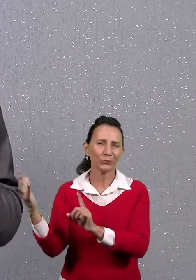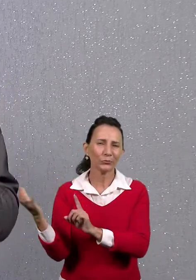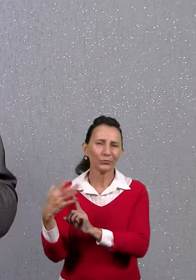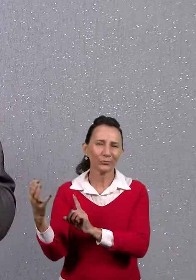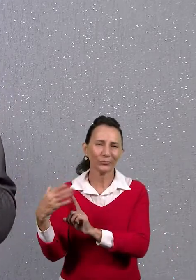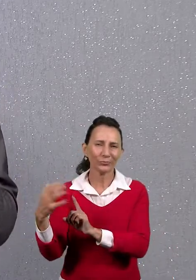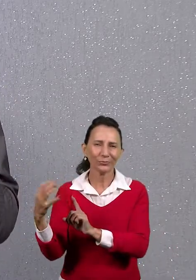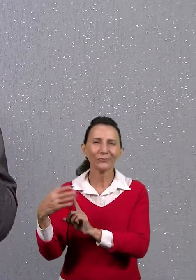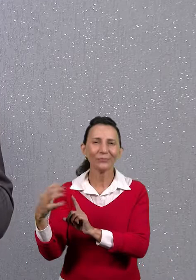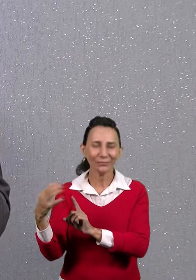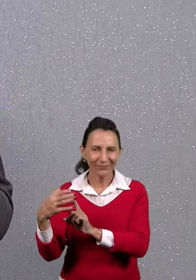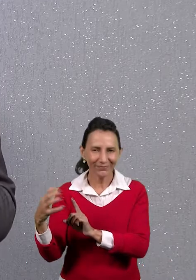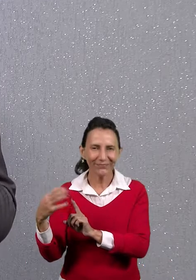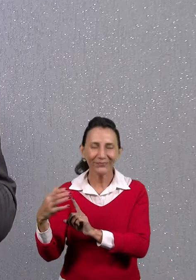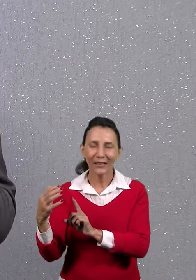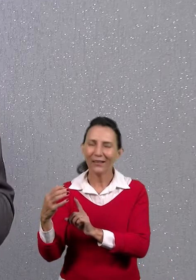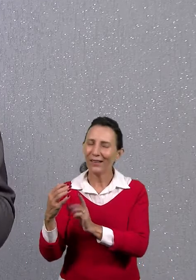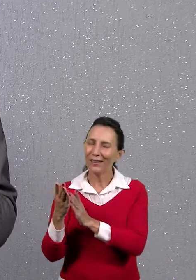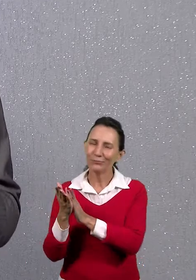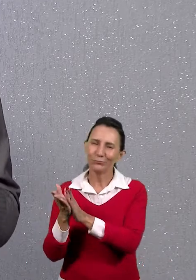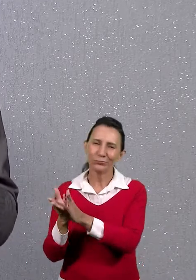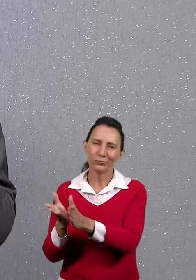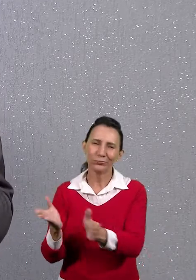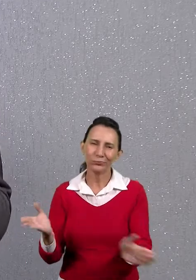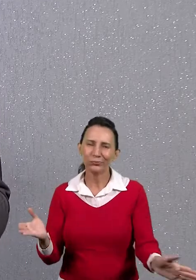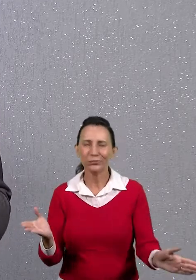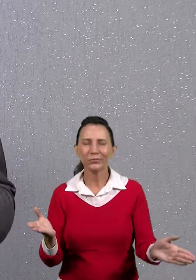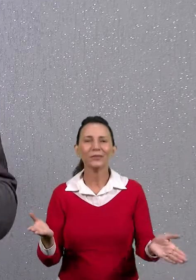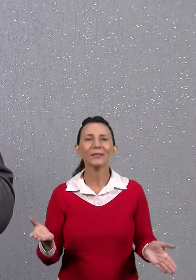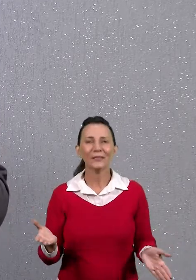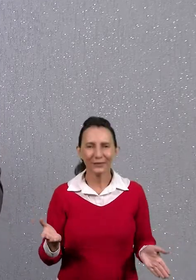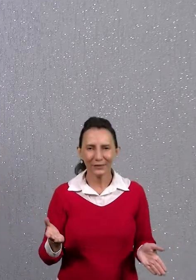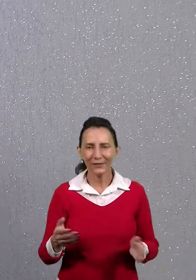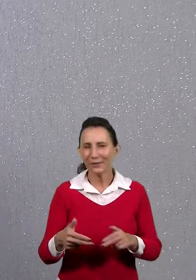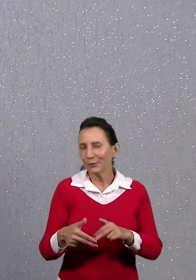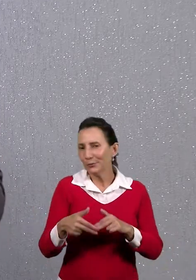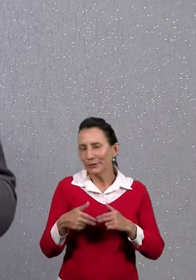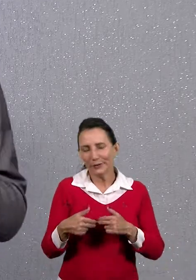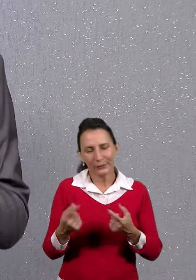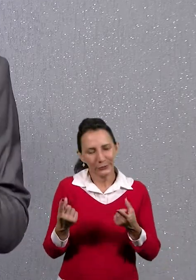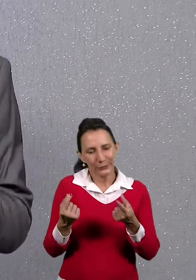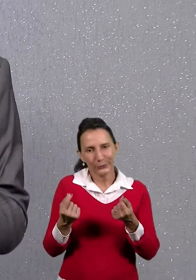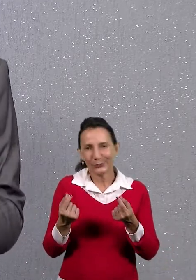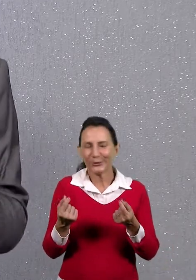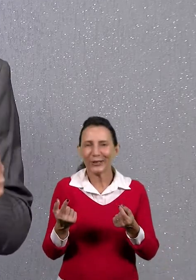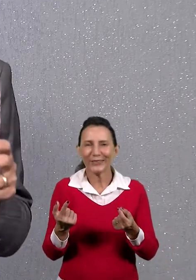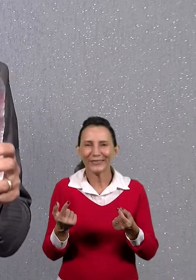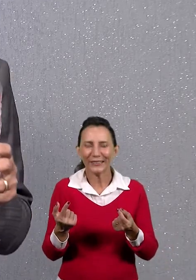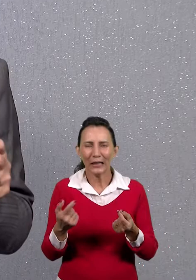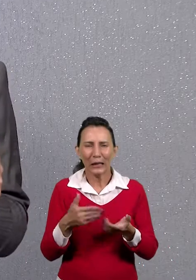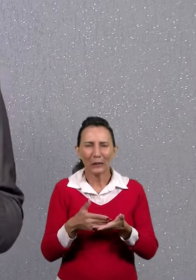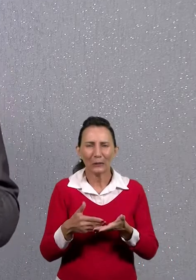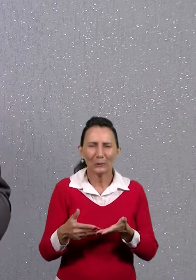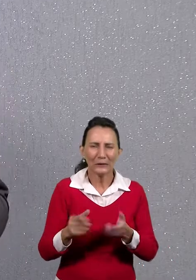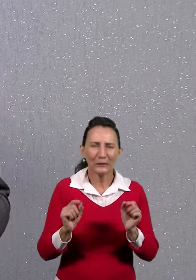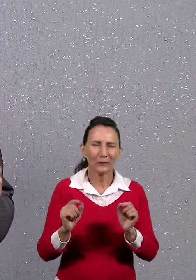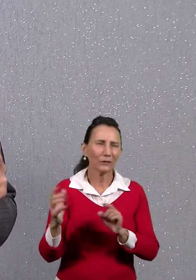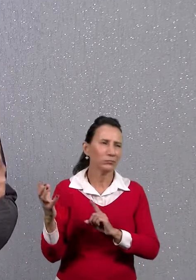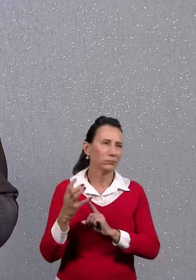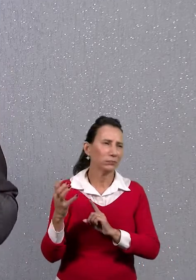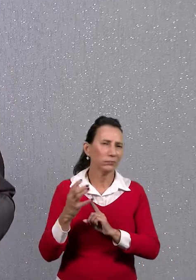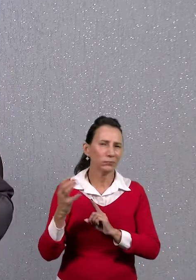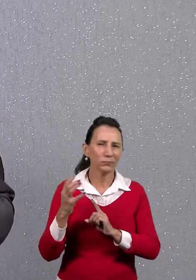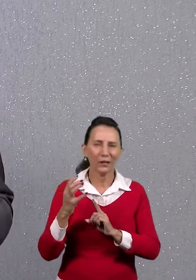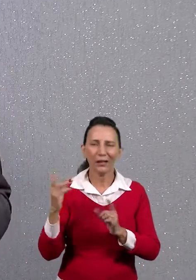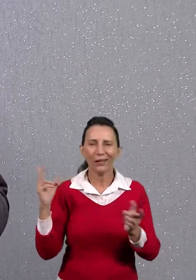E aí, eu fui desvirtuado por causa do dinheiro. Por uma necessidade, virou o código, a chave. E aí, de repente, comecei a ficar contaminado. Qual que era o